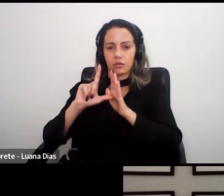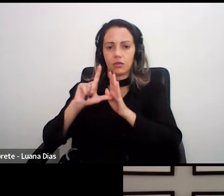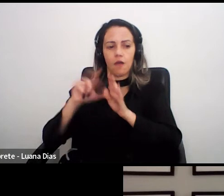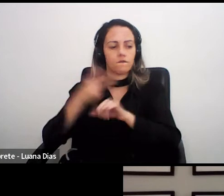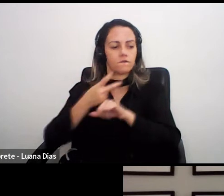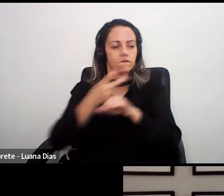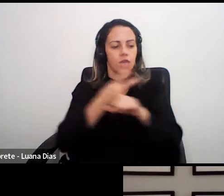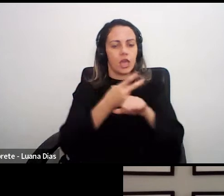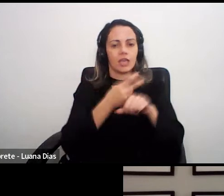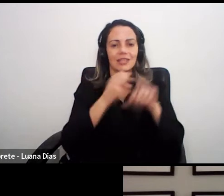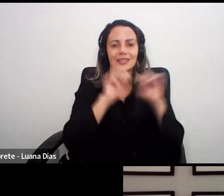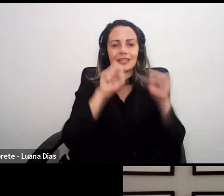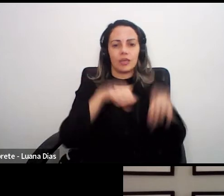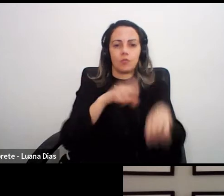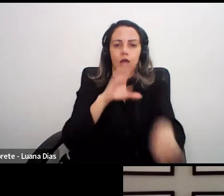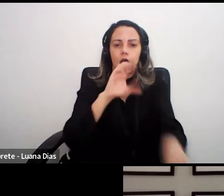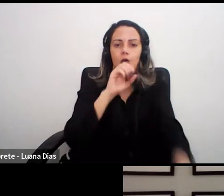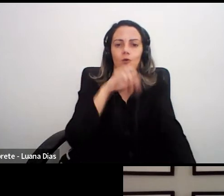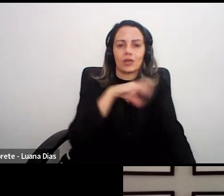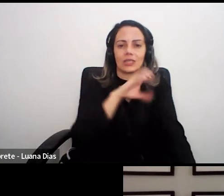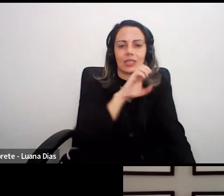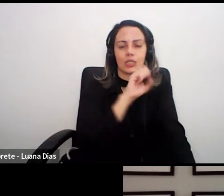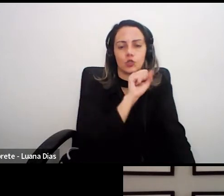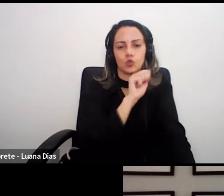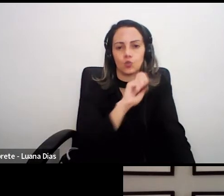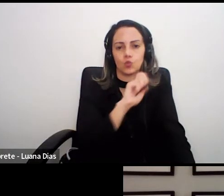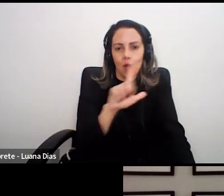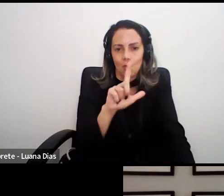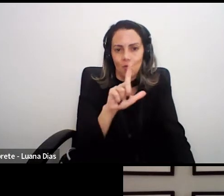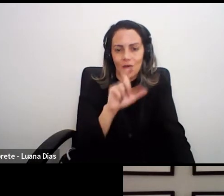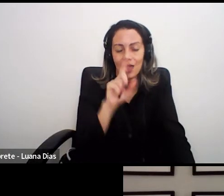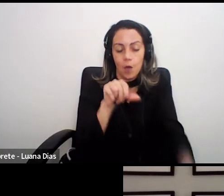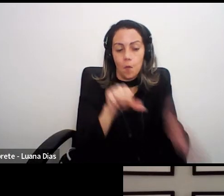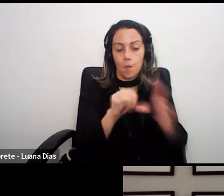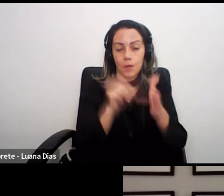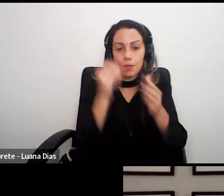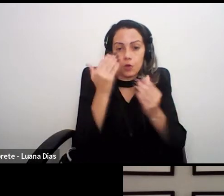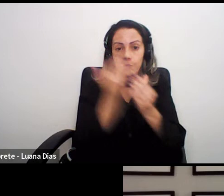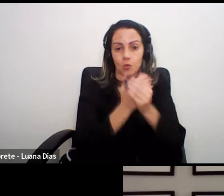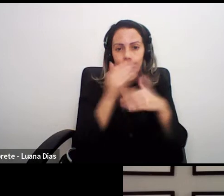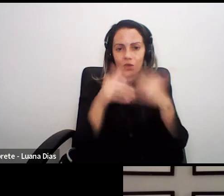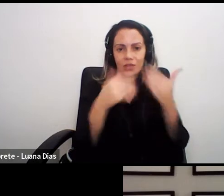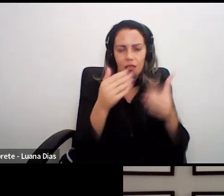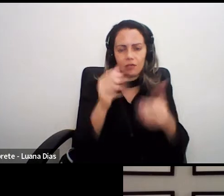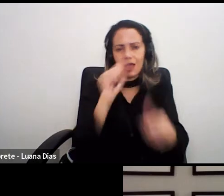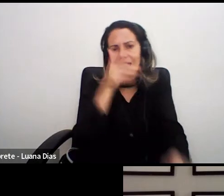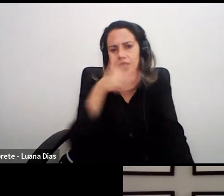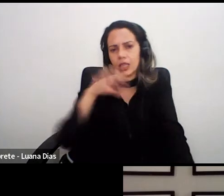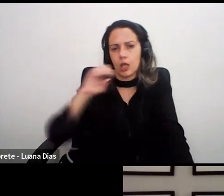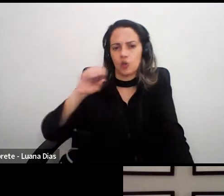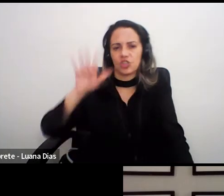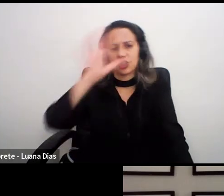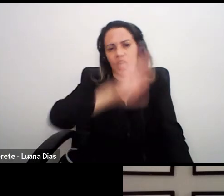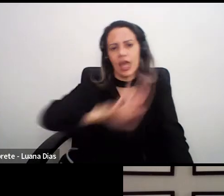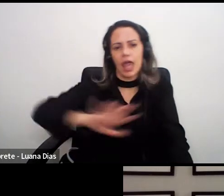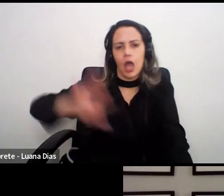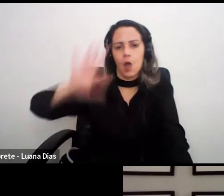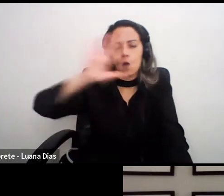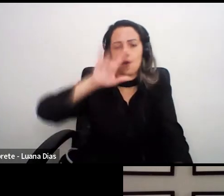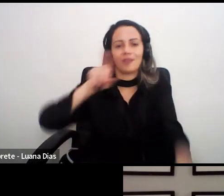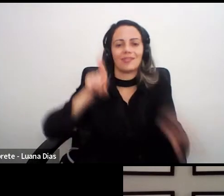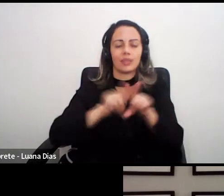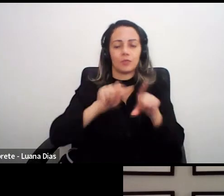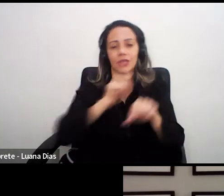consensual. Então, primeiro ato do processo. Nas ações em geral e naquelas ações que